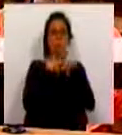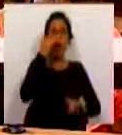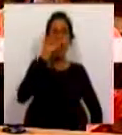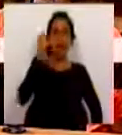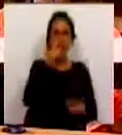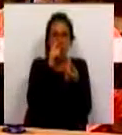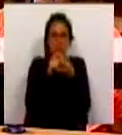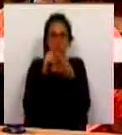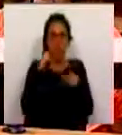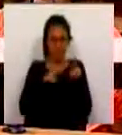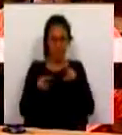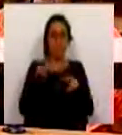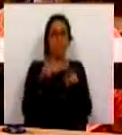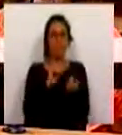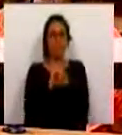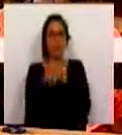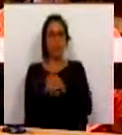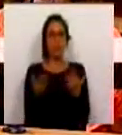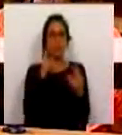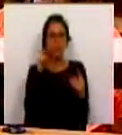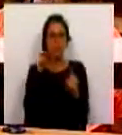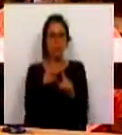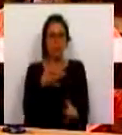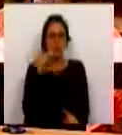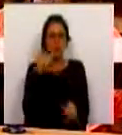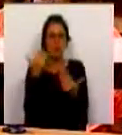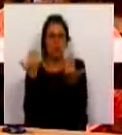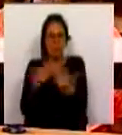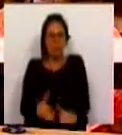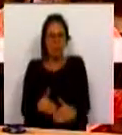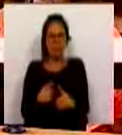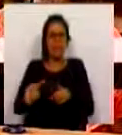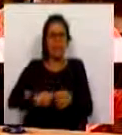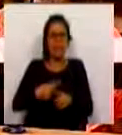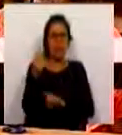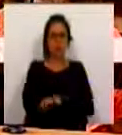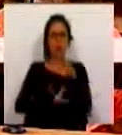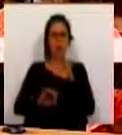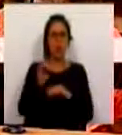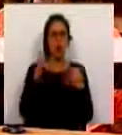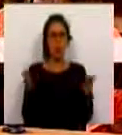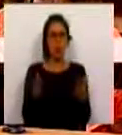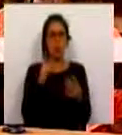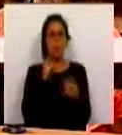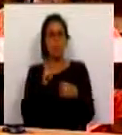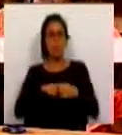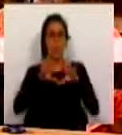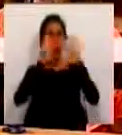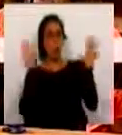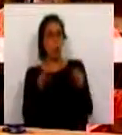África demonstram, em contrapartida, uma visão excessivamente redutora dos interesses da União Europeia como parceiro